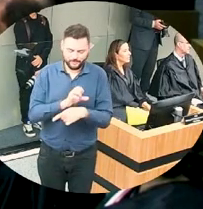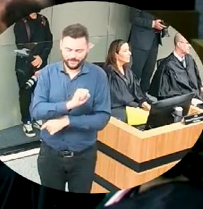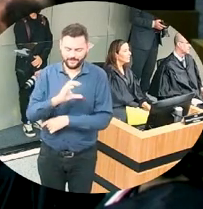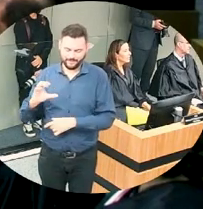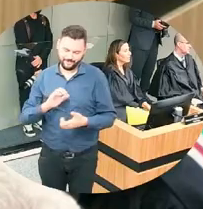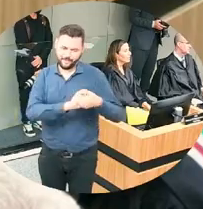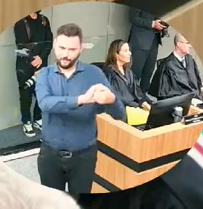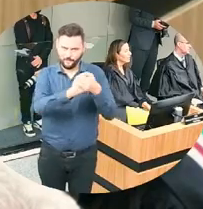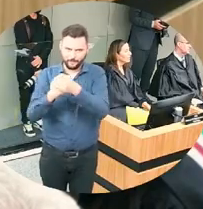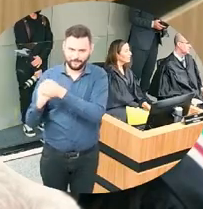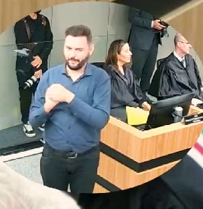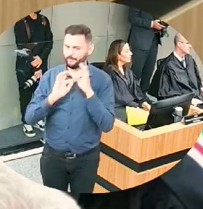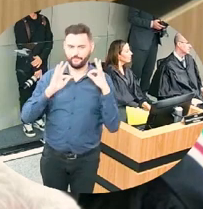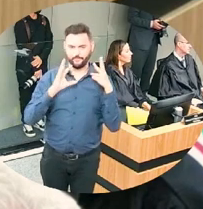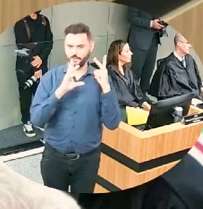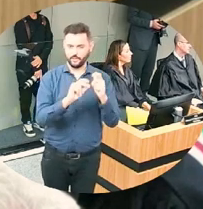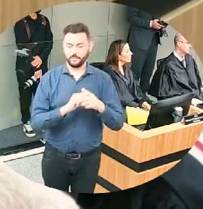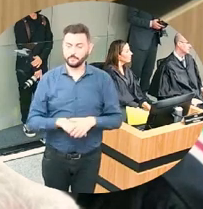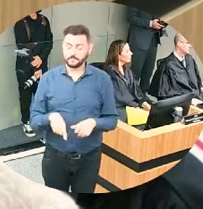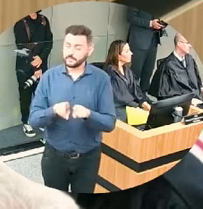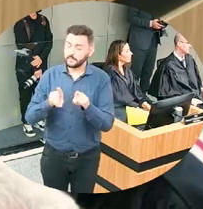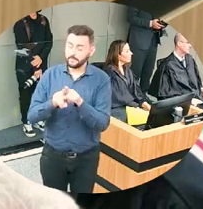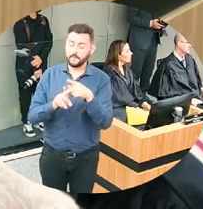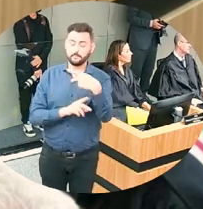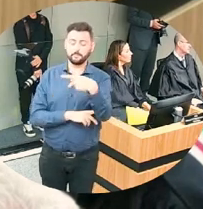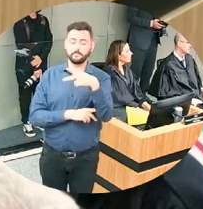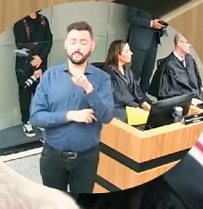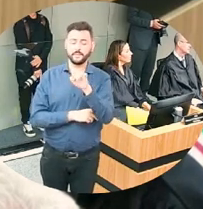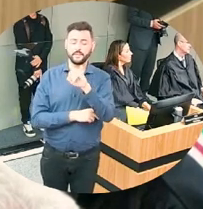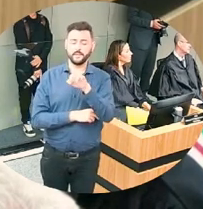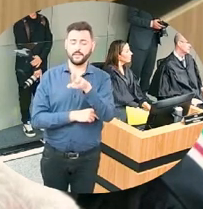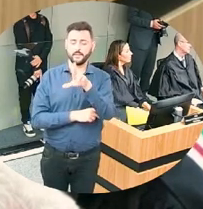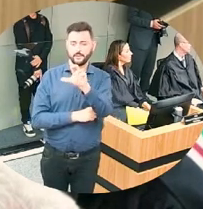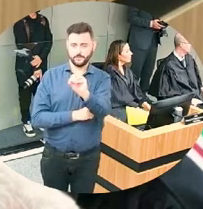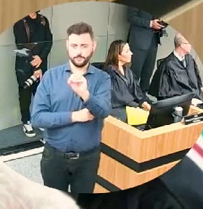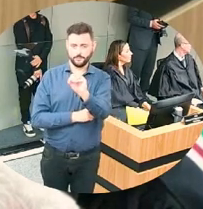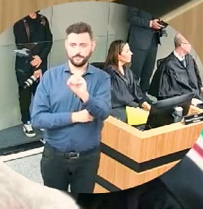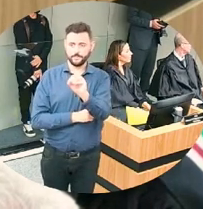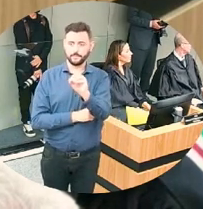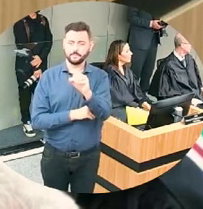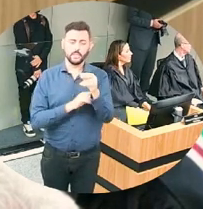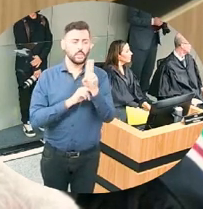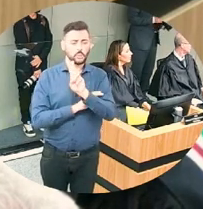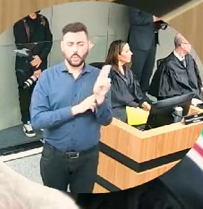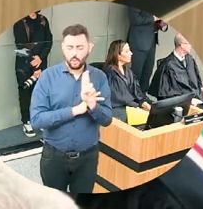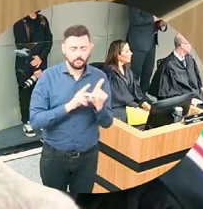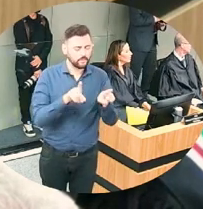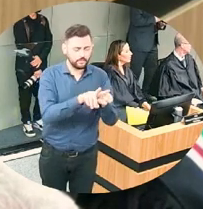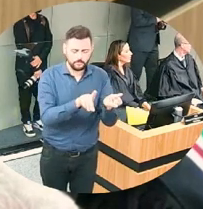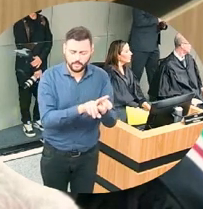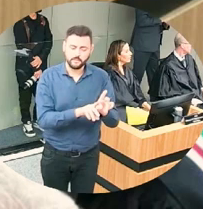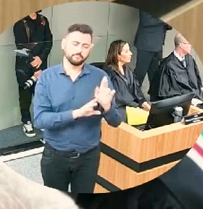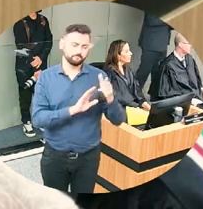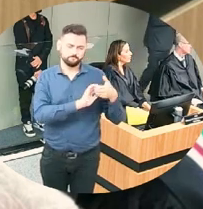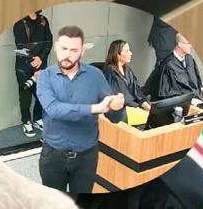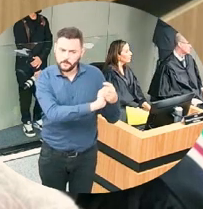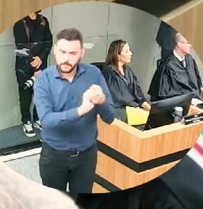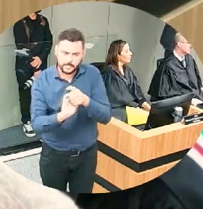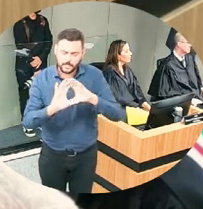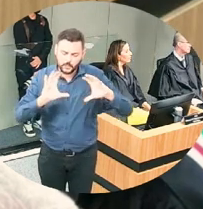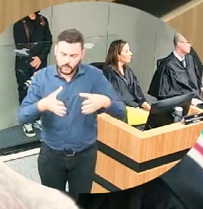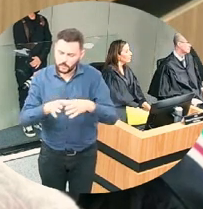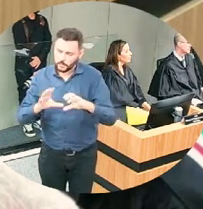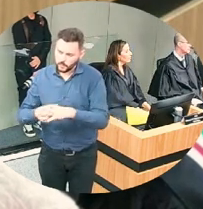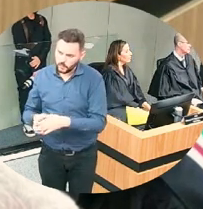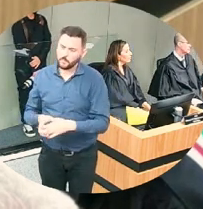Catarinense cumprimentar o Dr Piero Rosa Menegaz em seu nome cumprimentar a todos os membros do